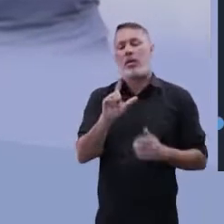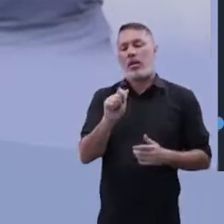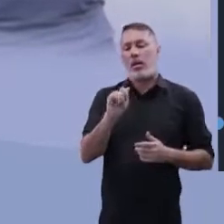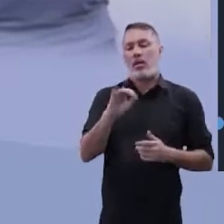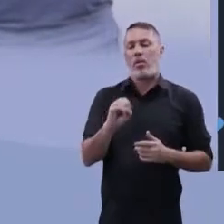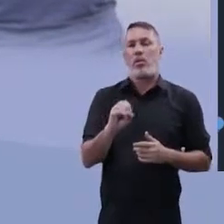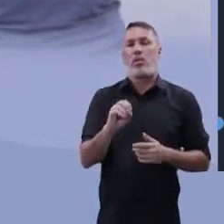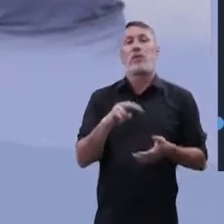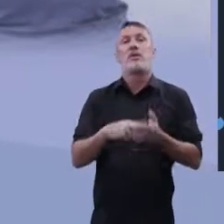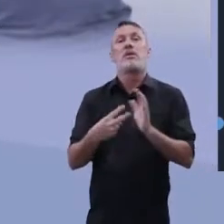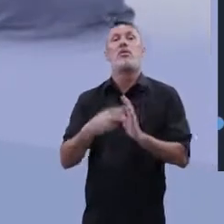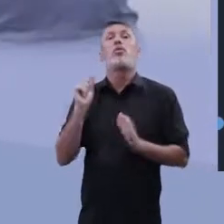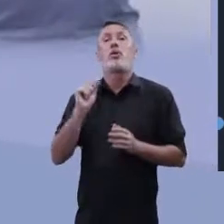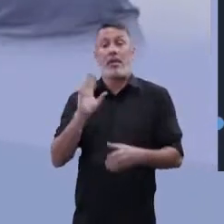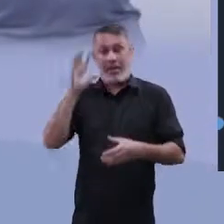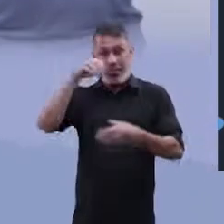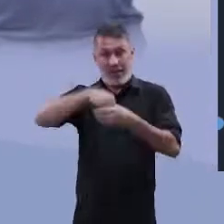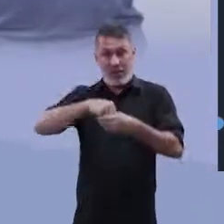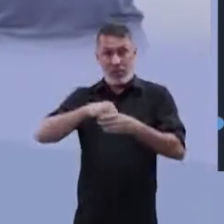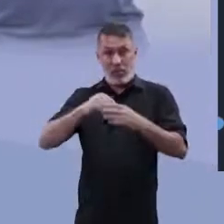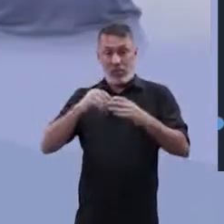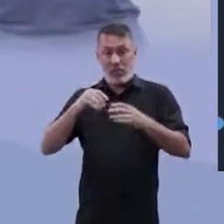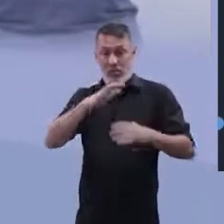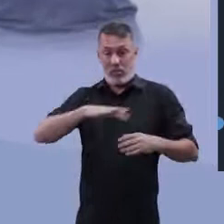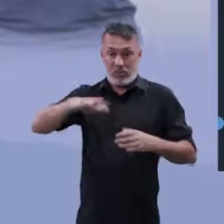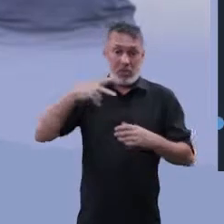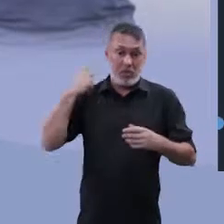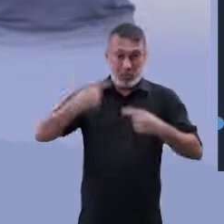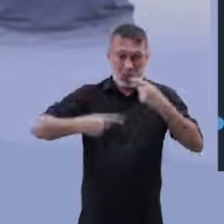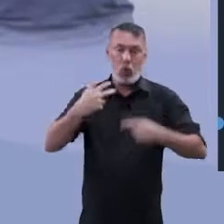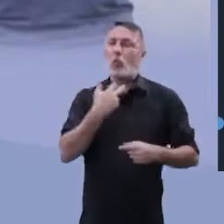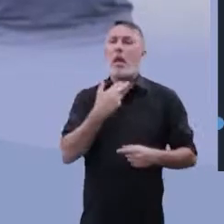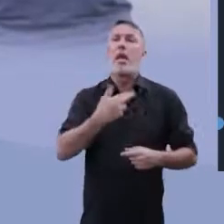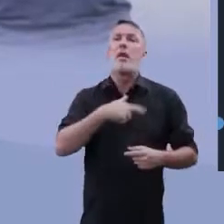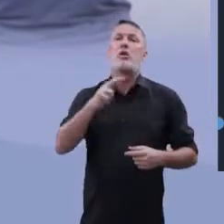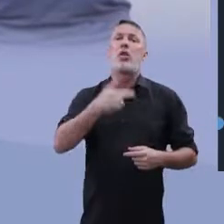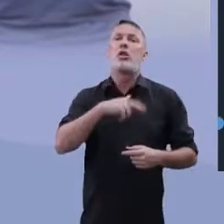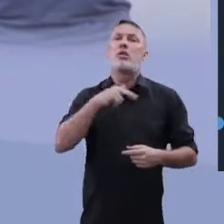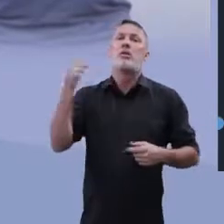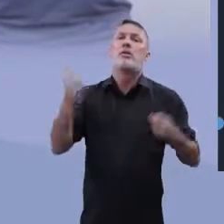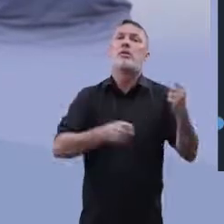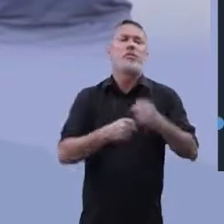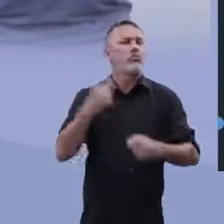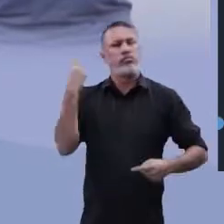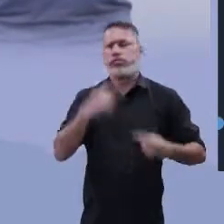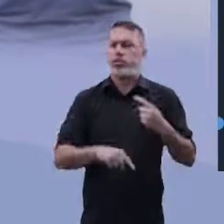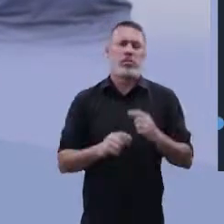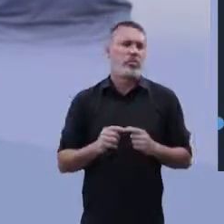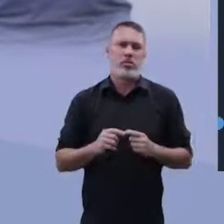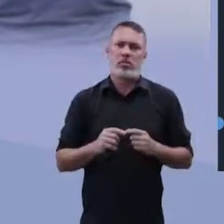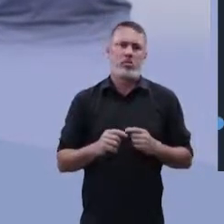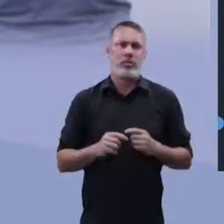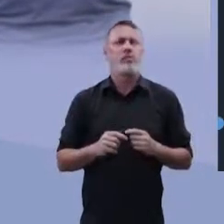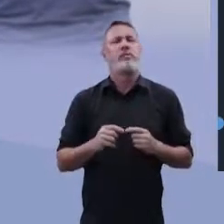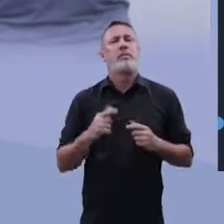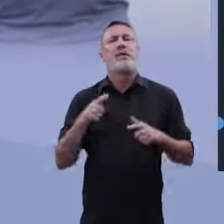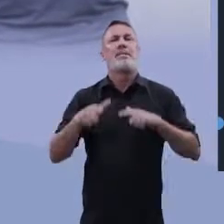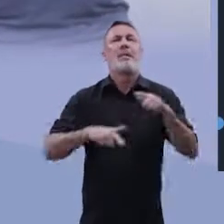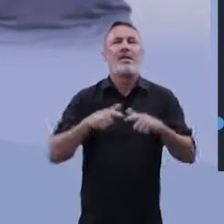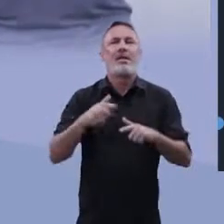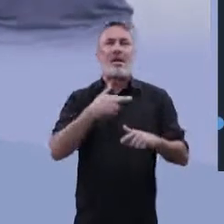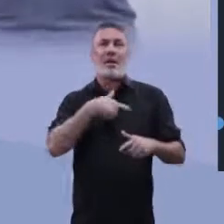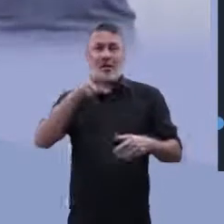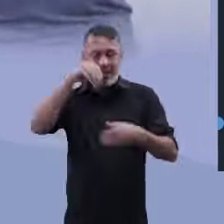não posso ter políticos religiosos, intervenção política, né?